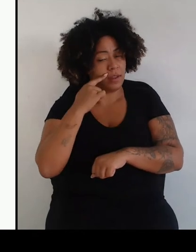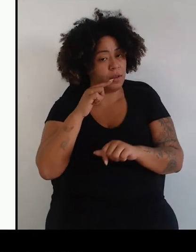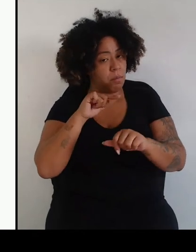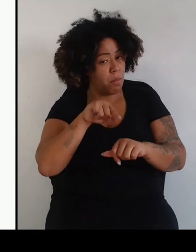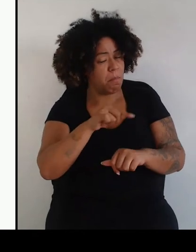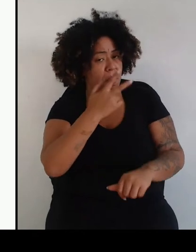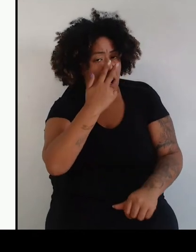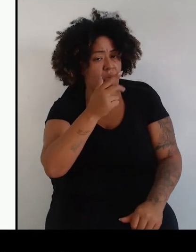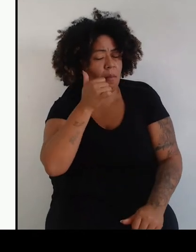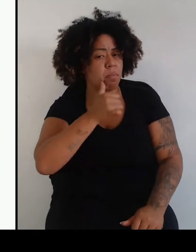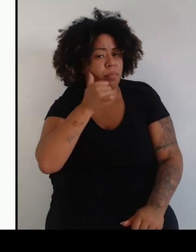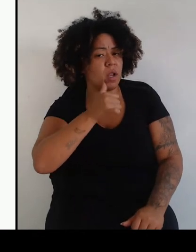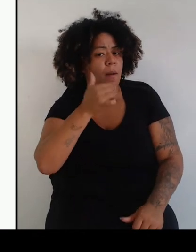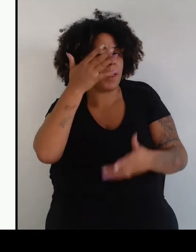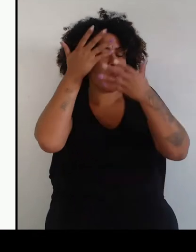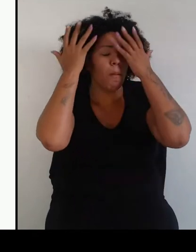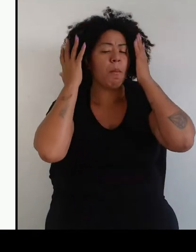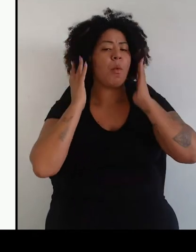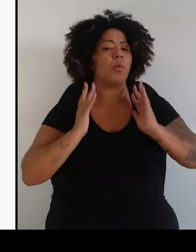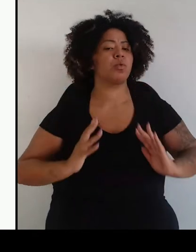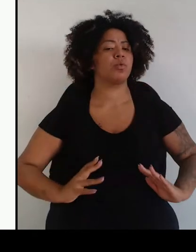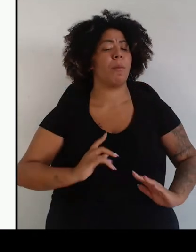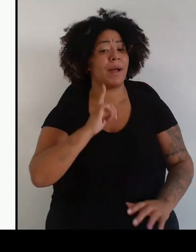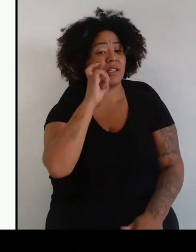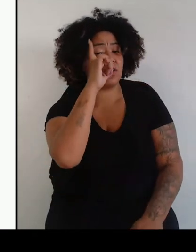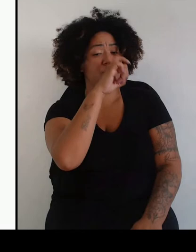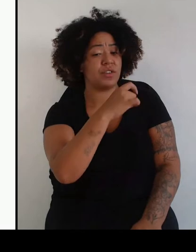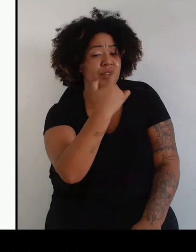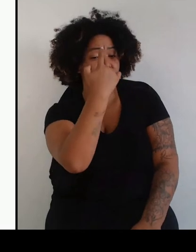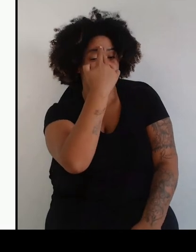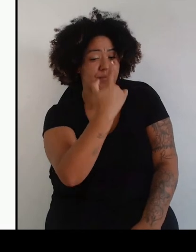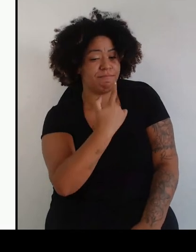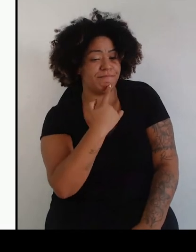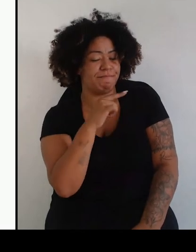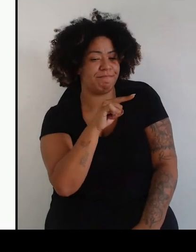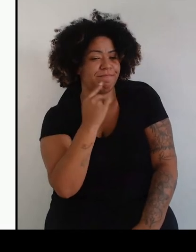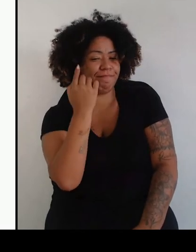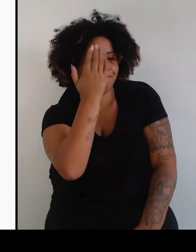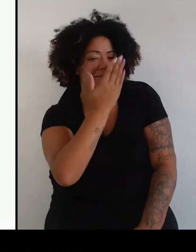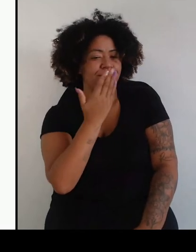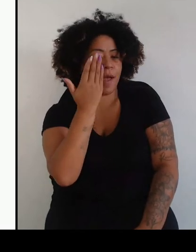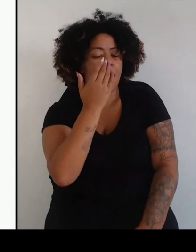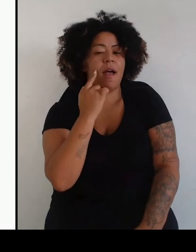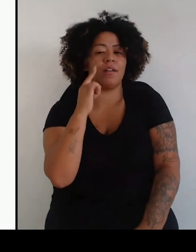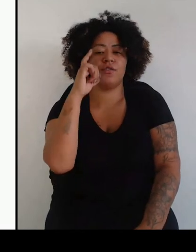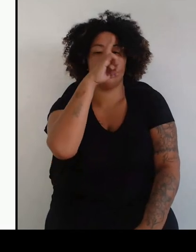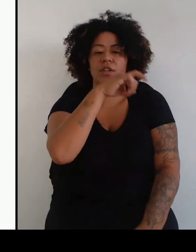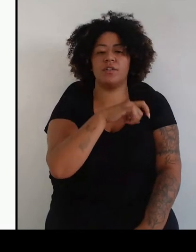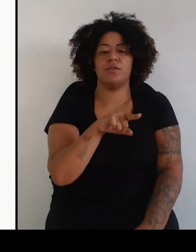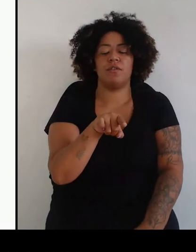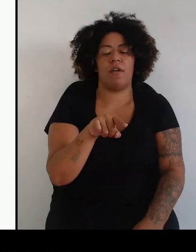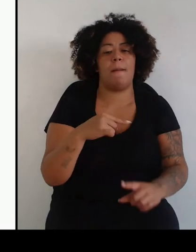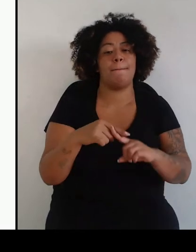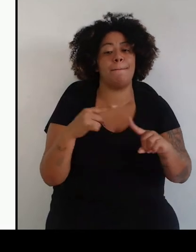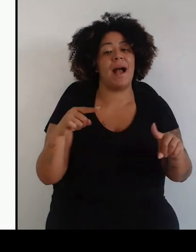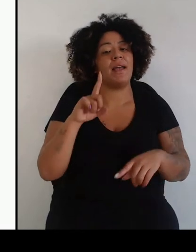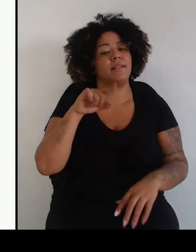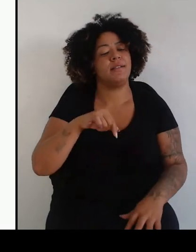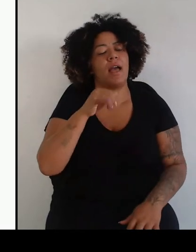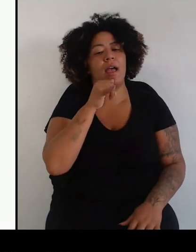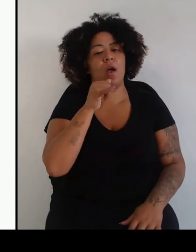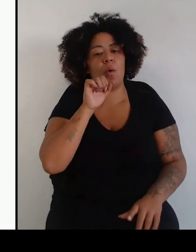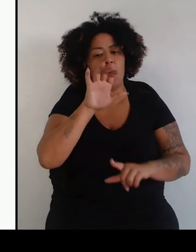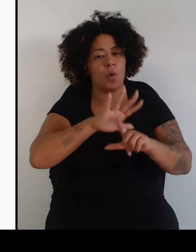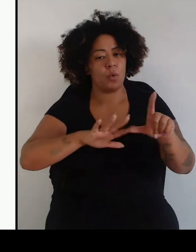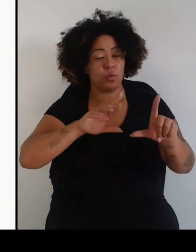difícil ver o rosto dessa figura Esse é um dos das muitas obras na época que não se pode determinar o gênero